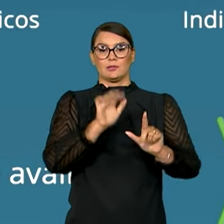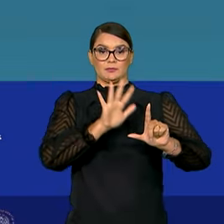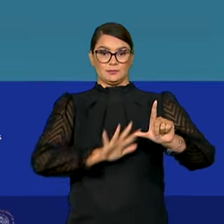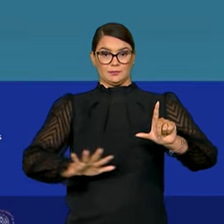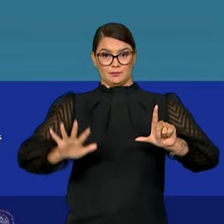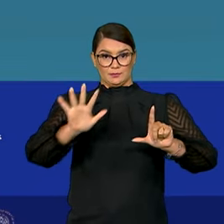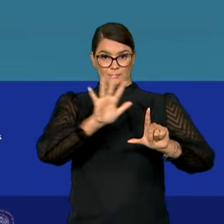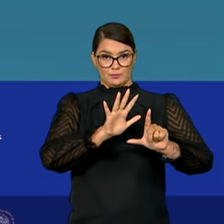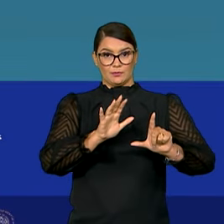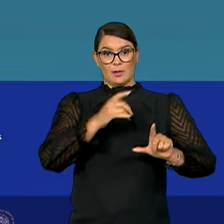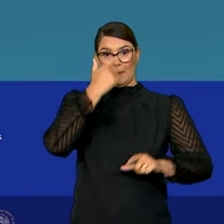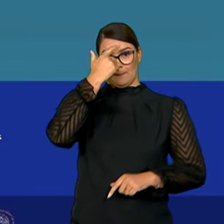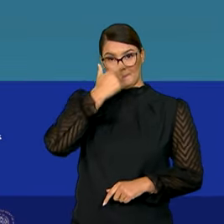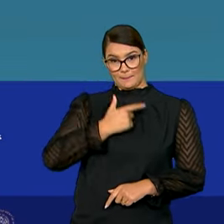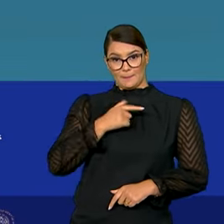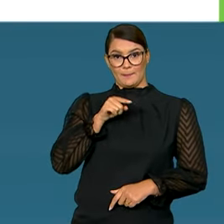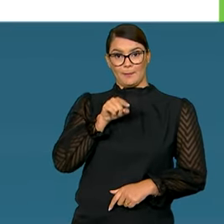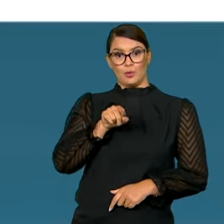plataforma